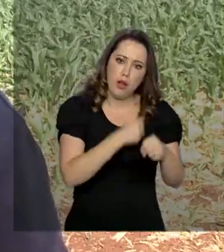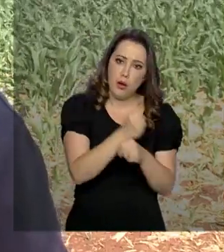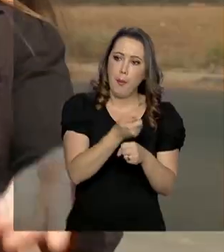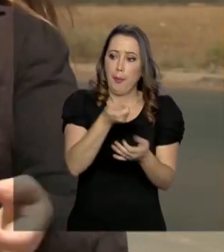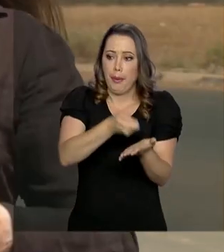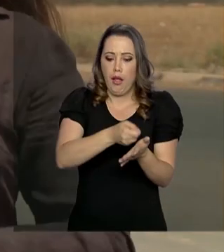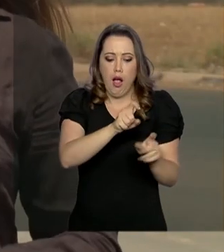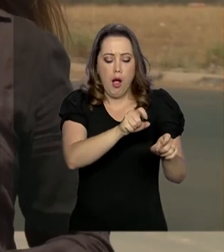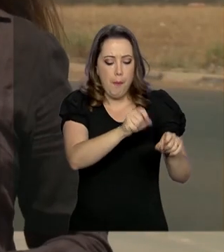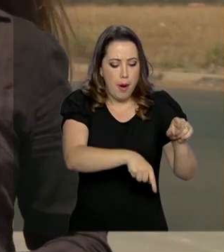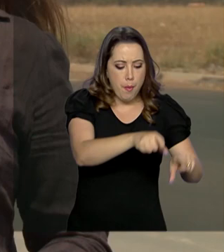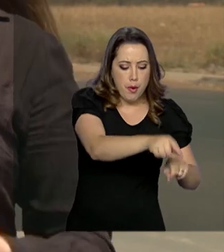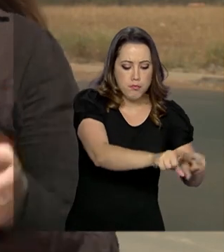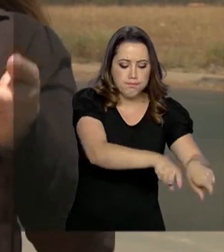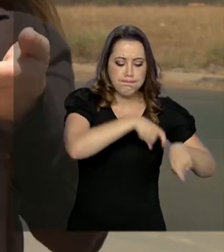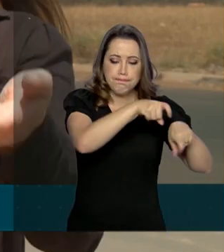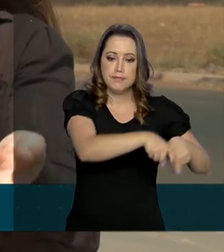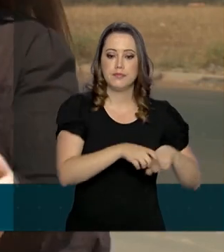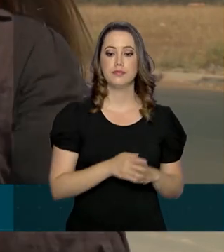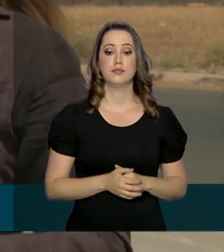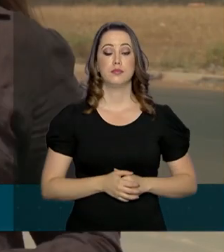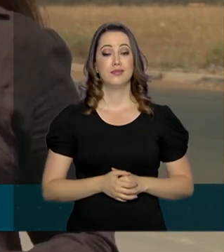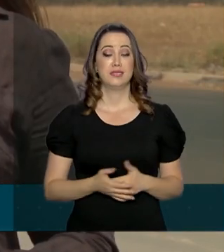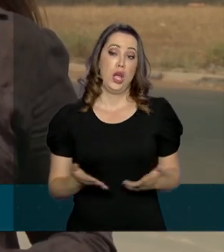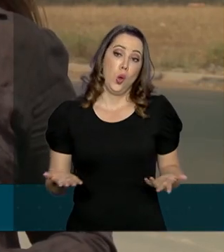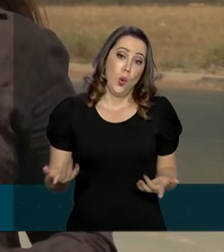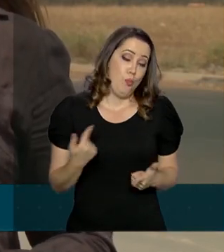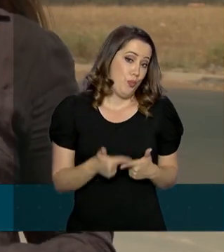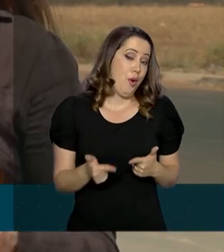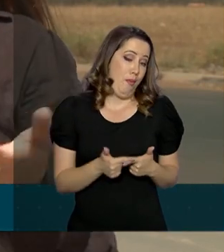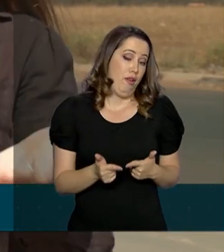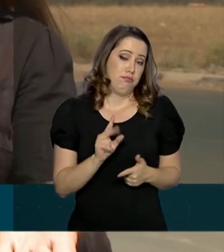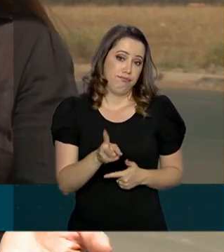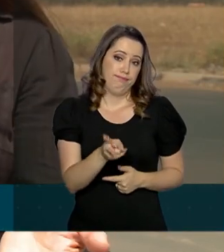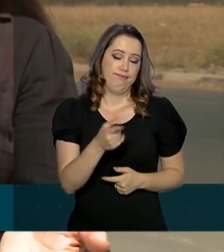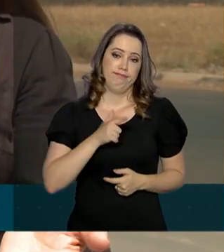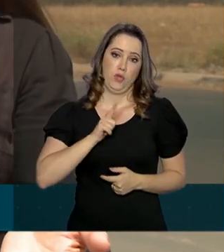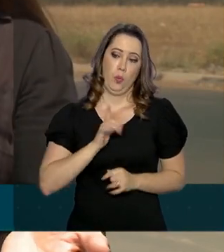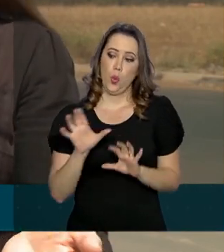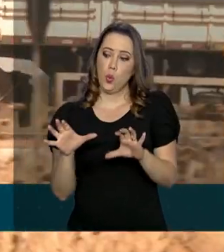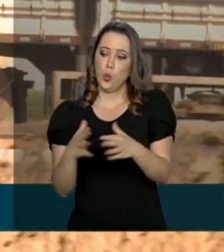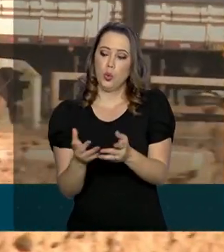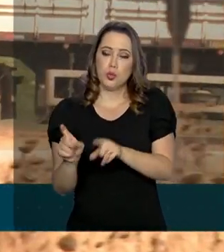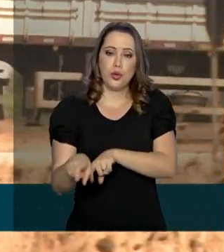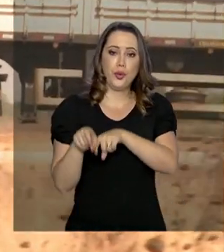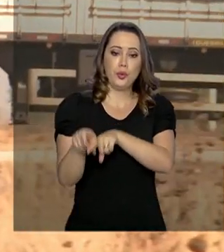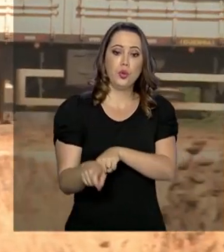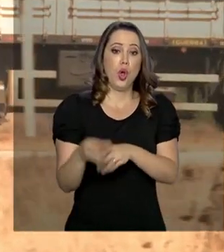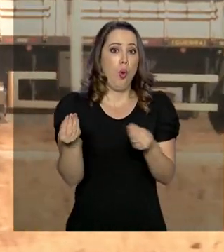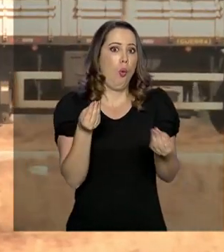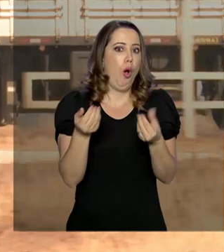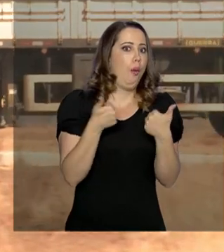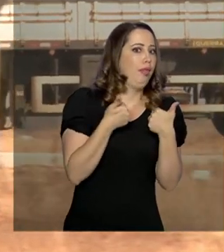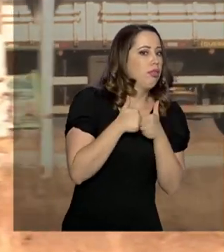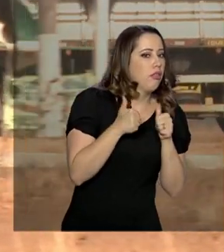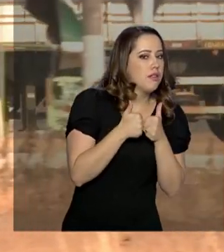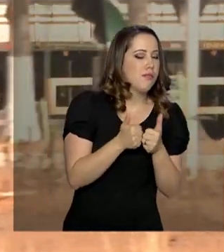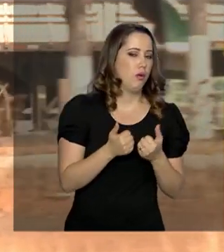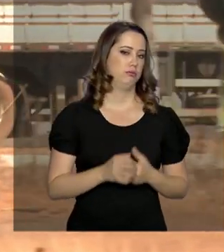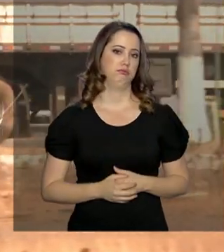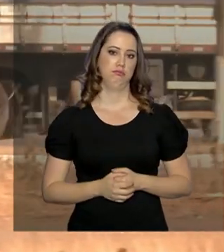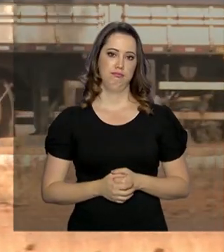da safra. Uma das dificuldades ainda enfrentadas no campo, principalmente pelos pequenos produtores, é o escoamento da produção.